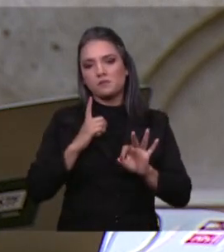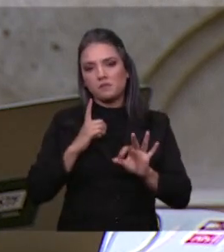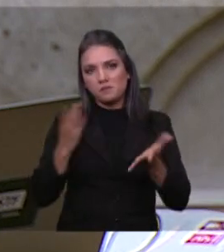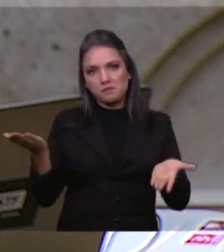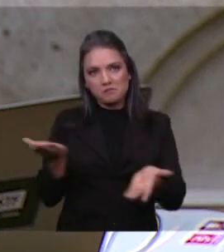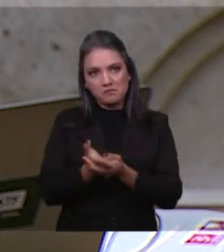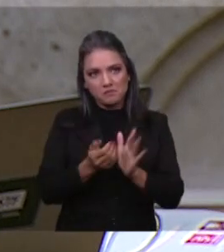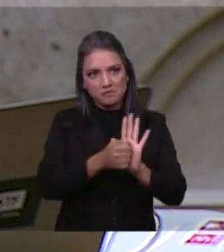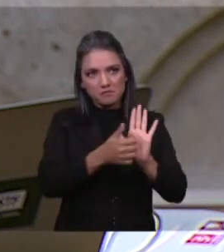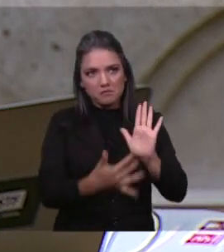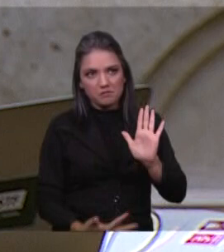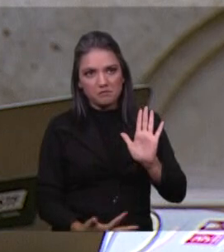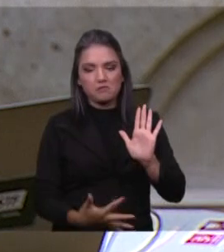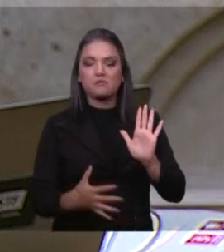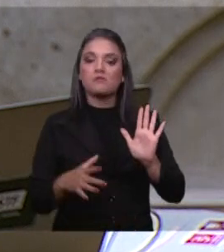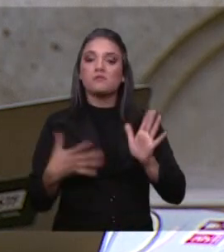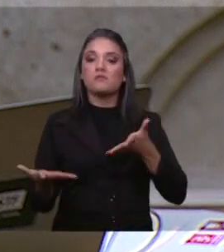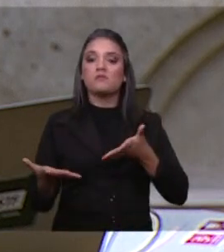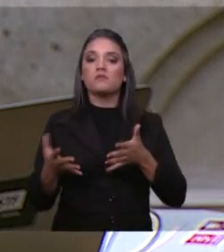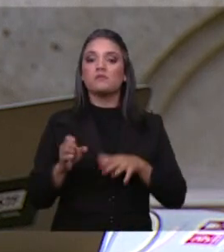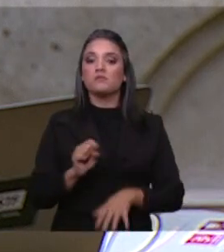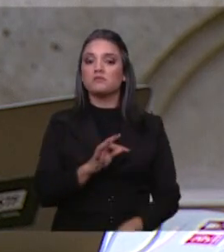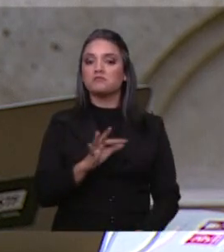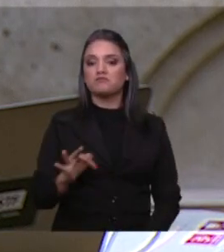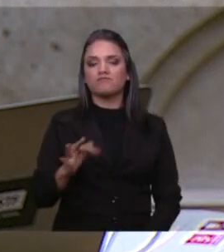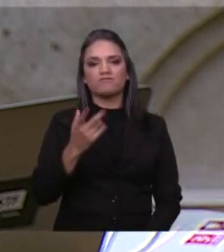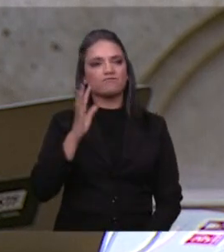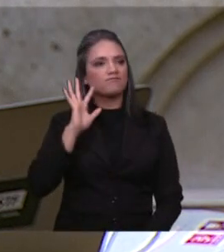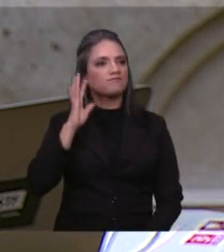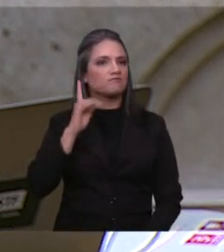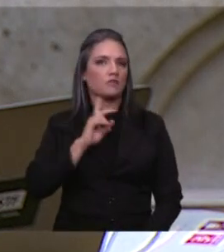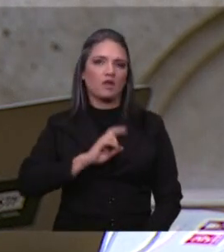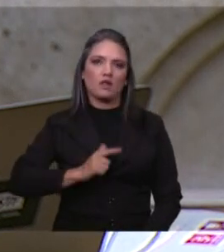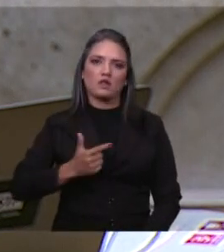e o tribunal deliberou não modular.